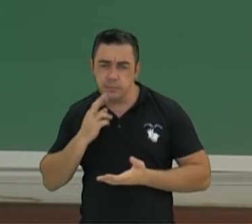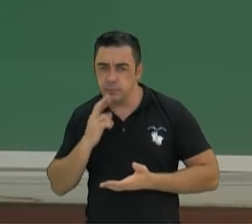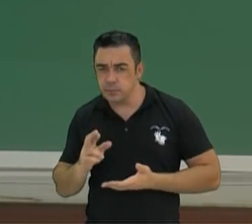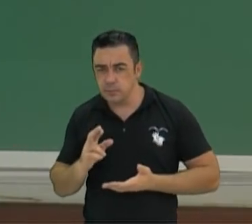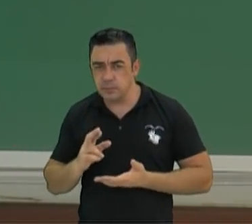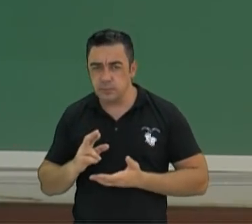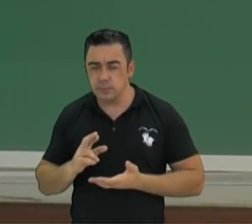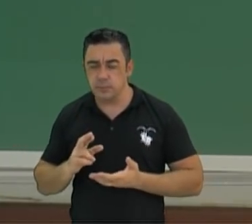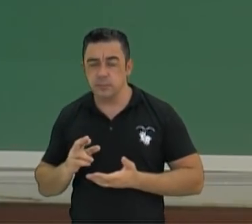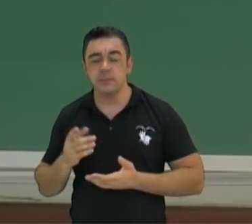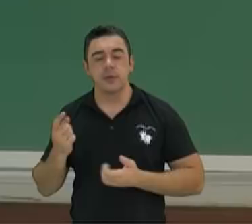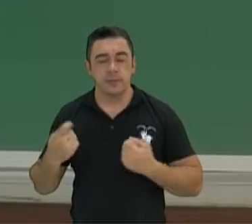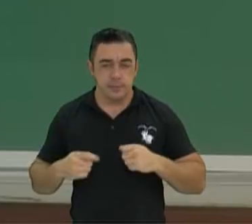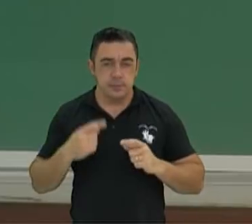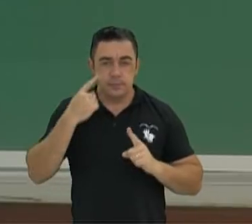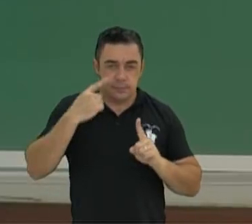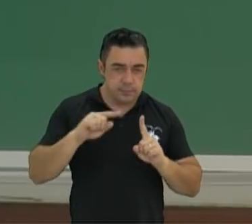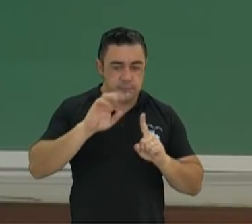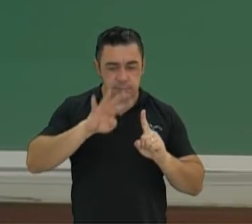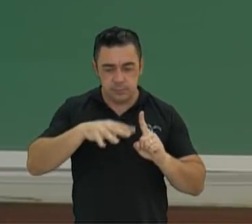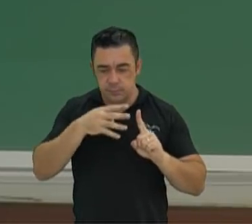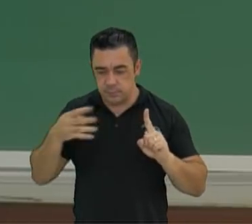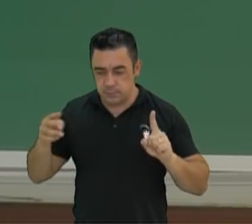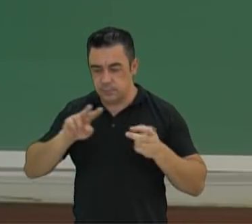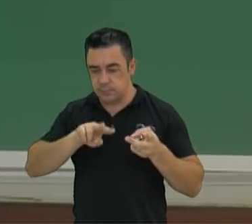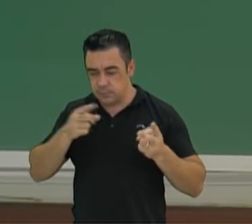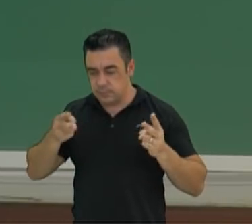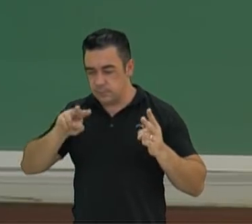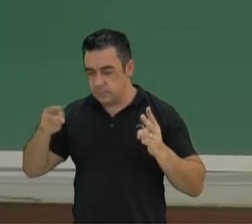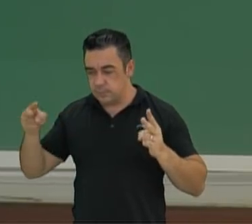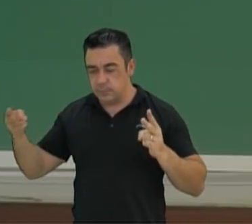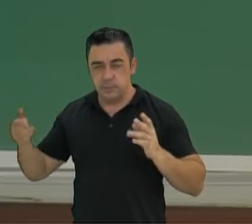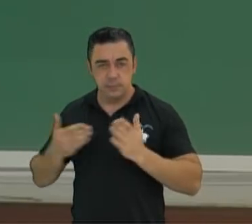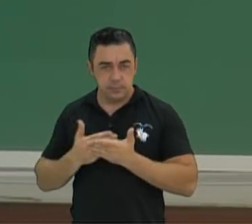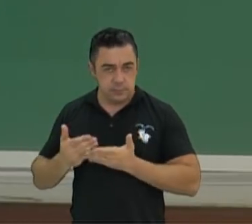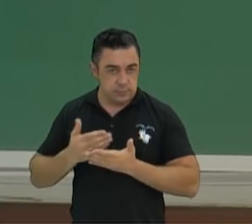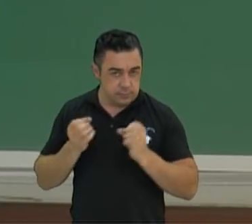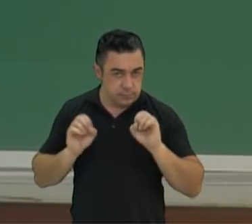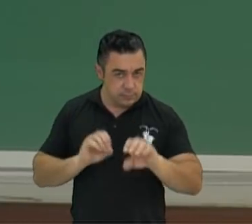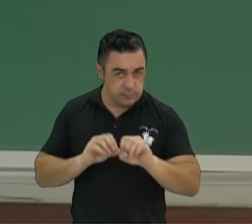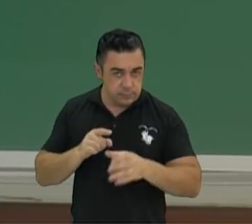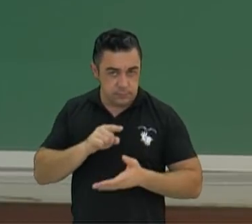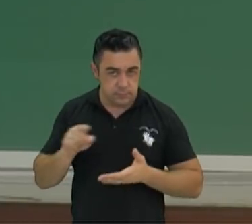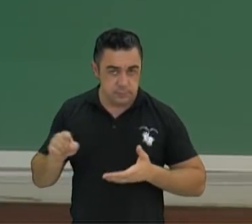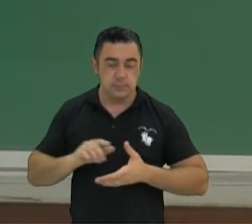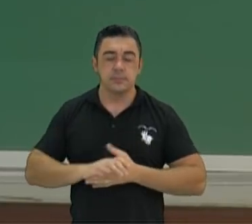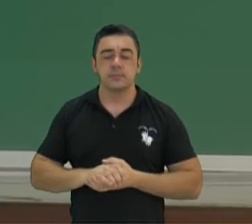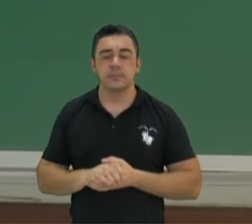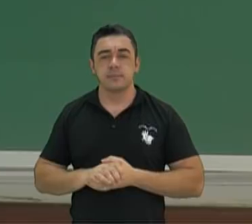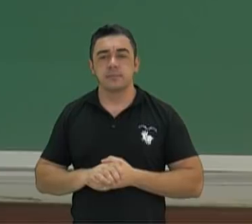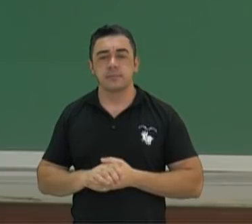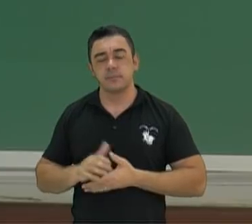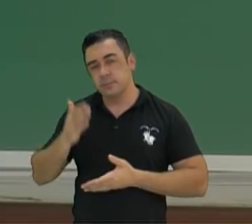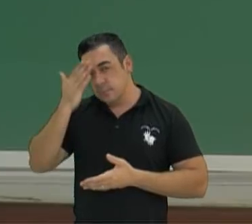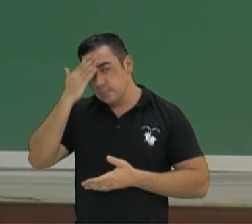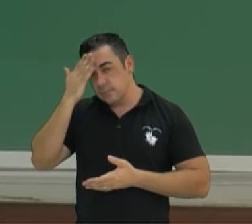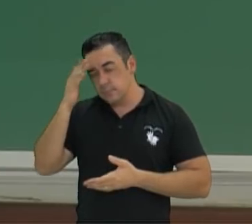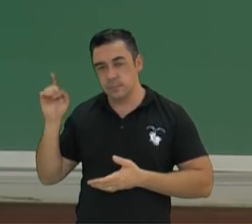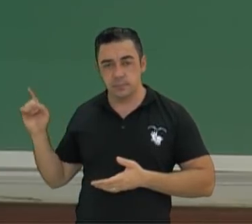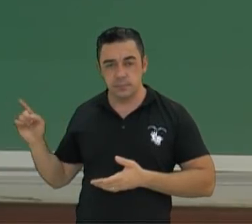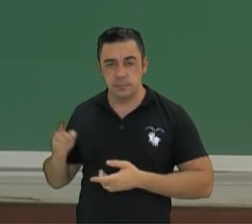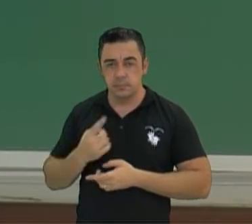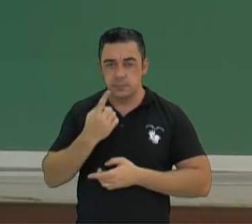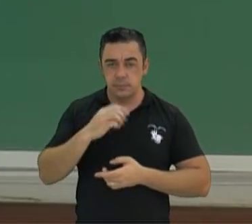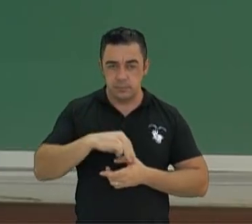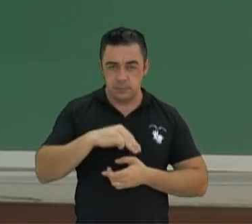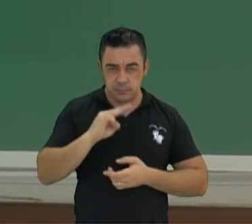fazer? Olhar na tabela de transformação que a prof passou lá no início da aula, certinho? Se eu sei que 1